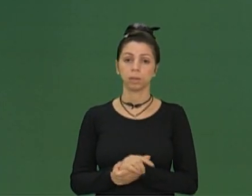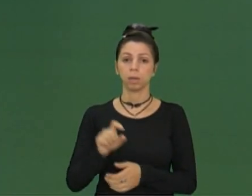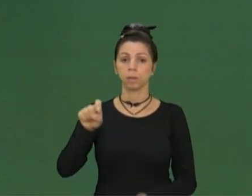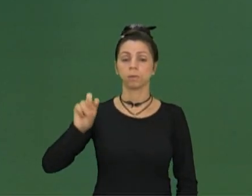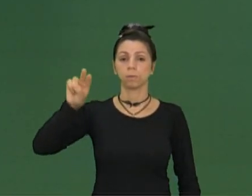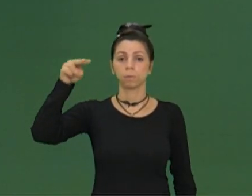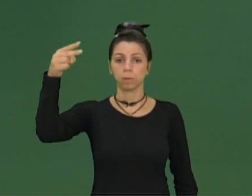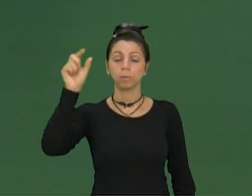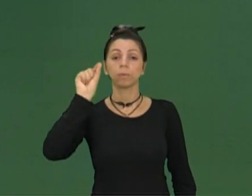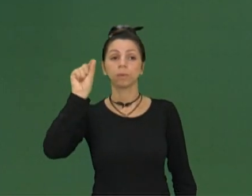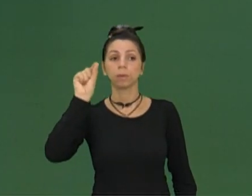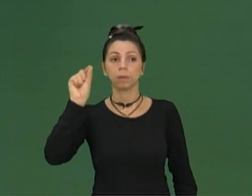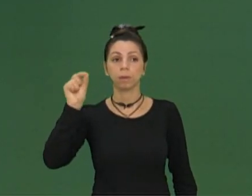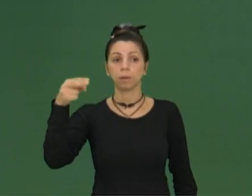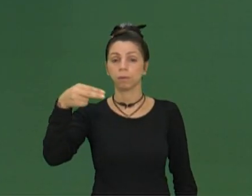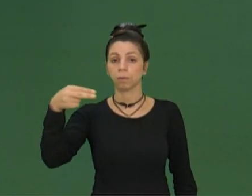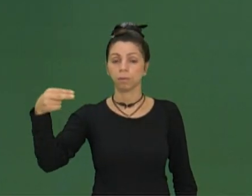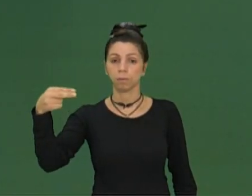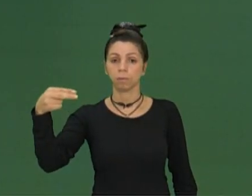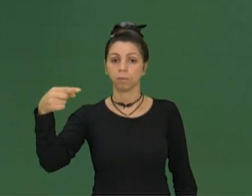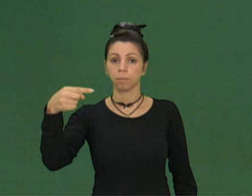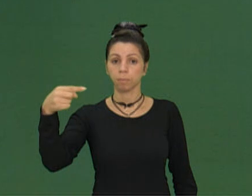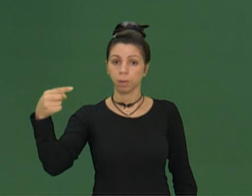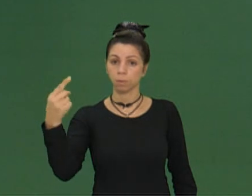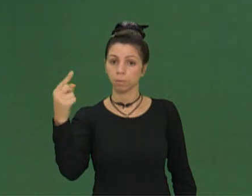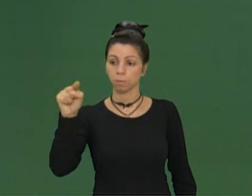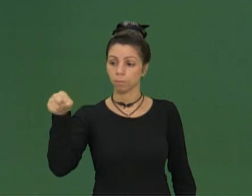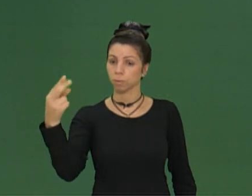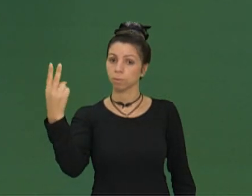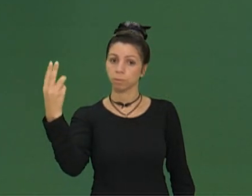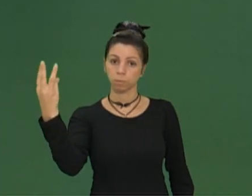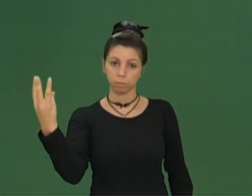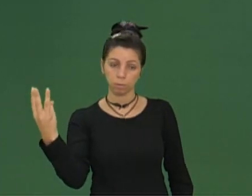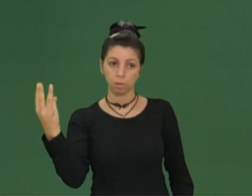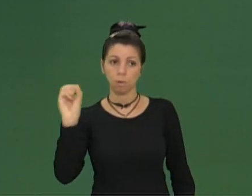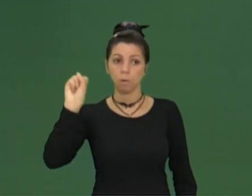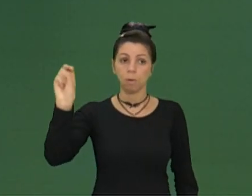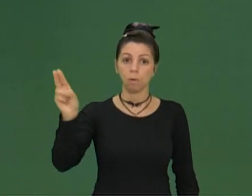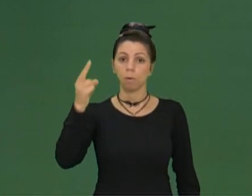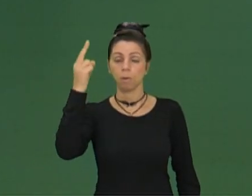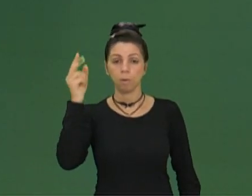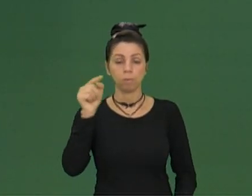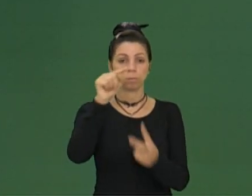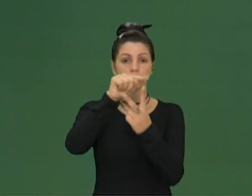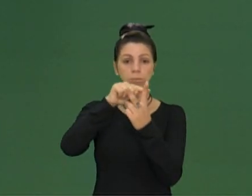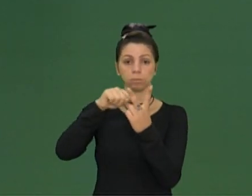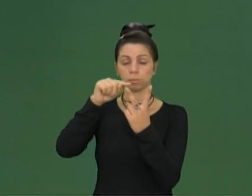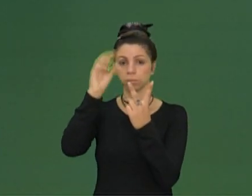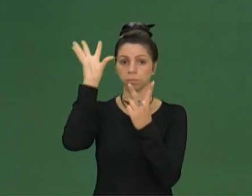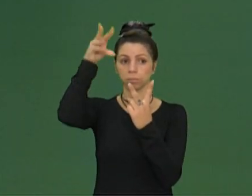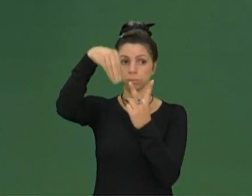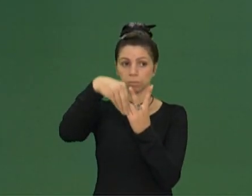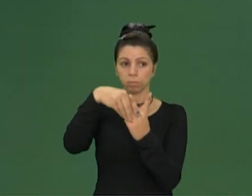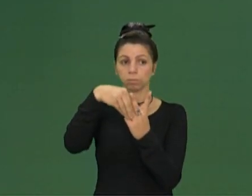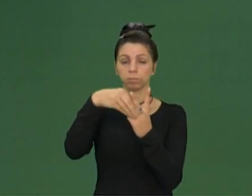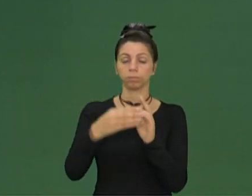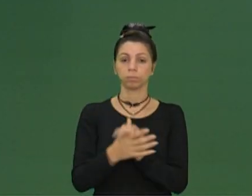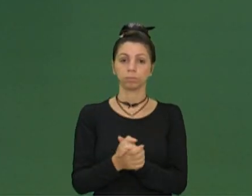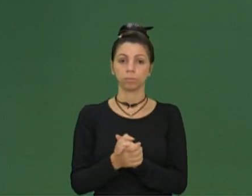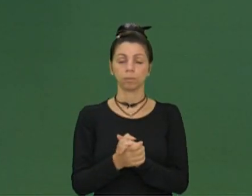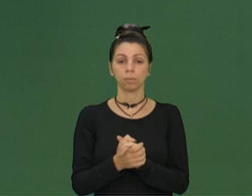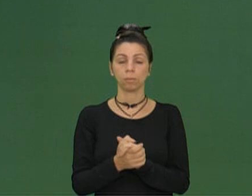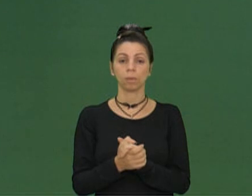Menos 1,23. Ou, né, dentro da raiz. Lembrando da minha condição de existência, que ela é x maior ou igual a